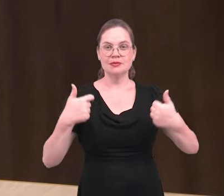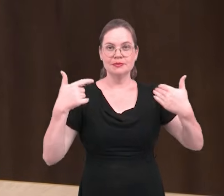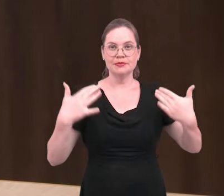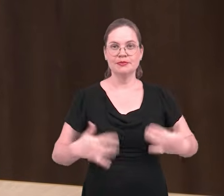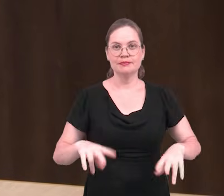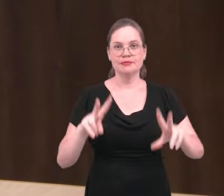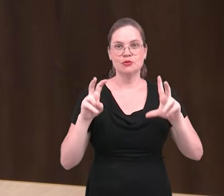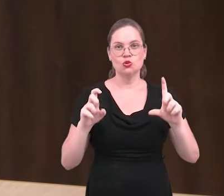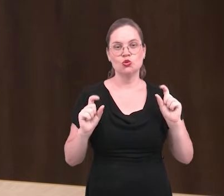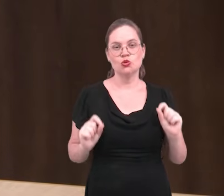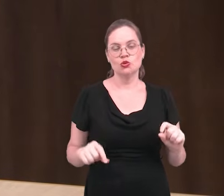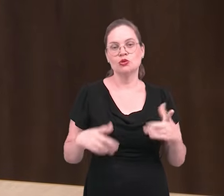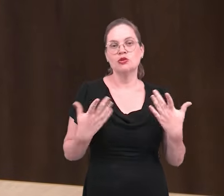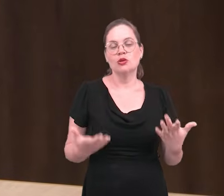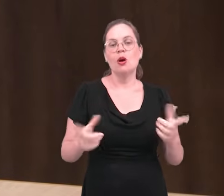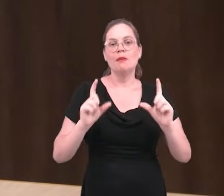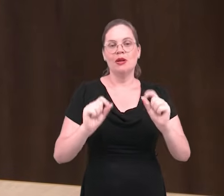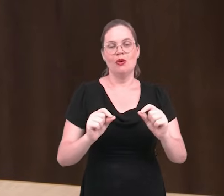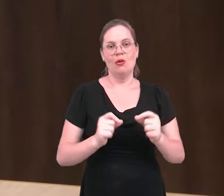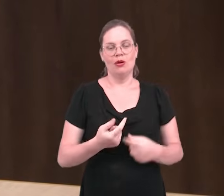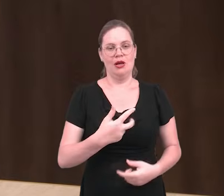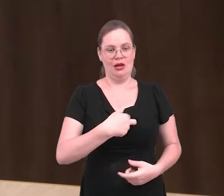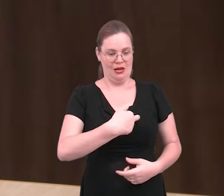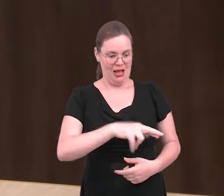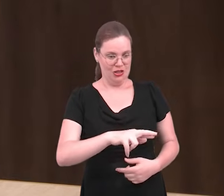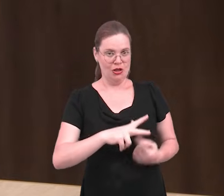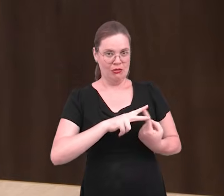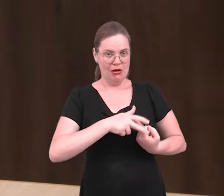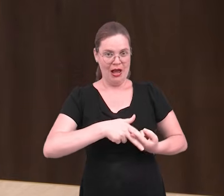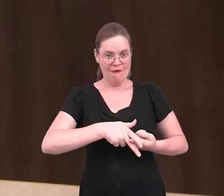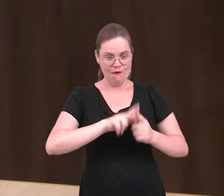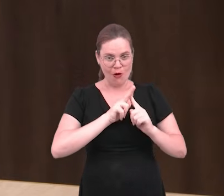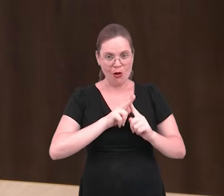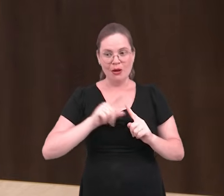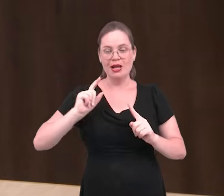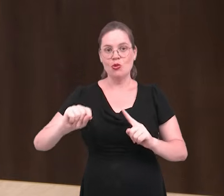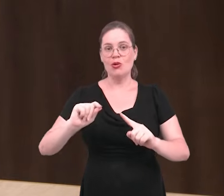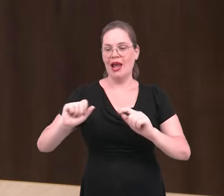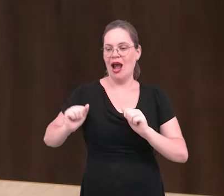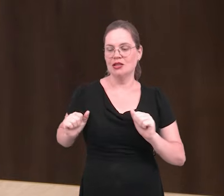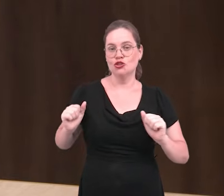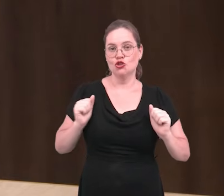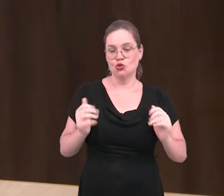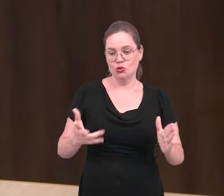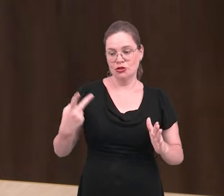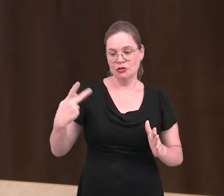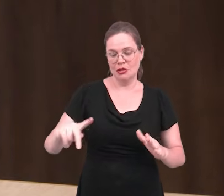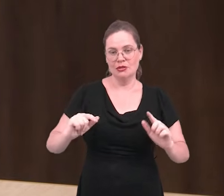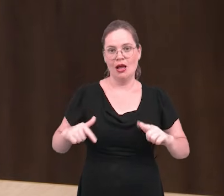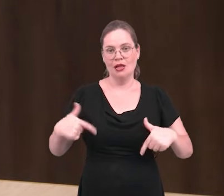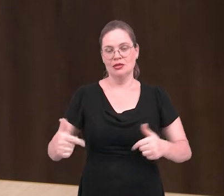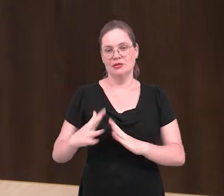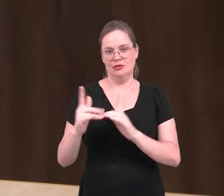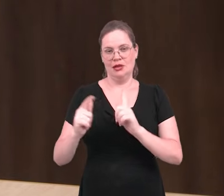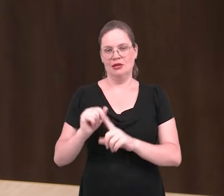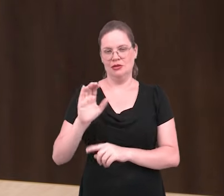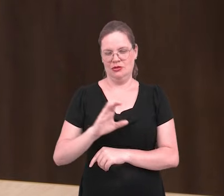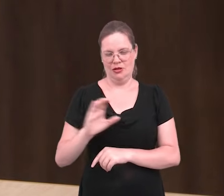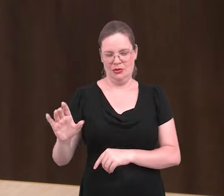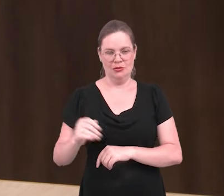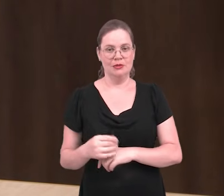a Reforma e a reação da igreja contra a Reforma. Agora, creio que um minutinho